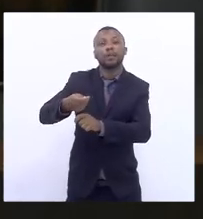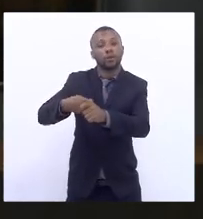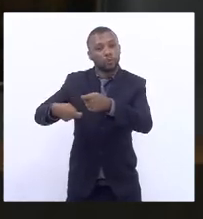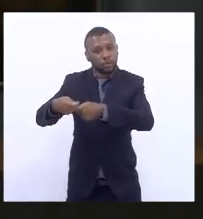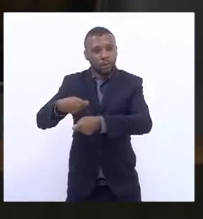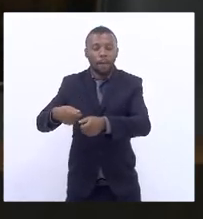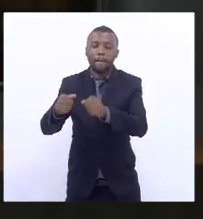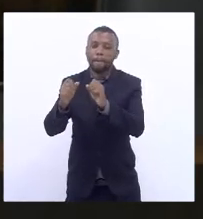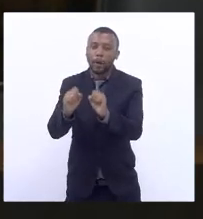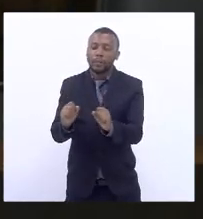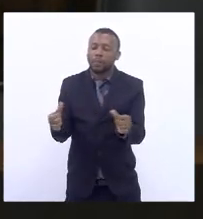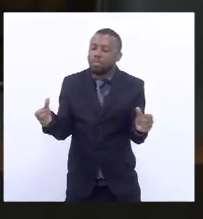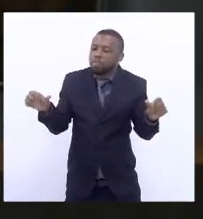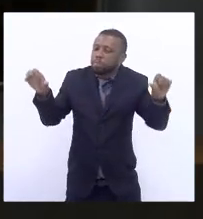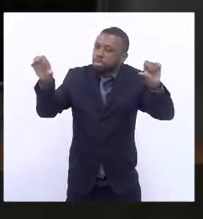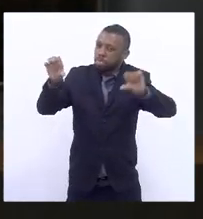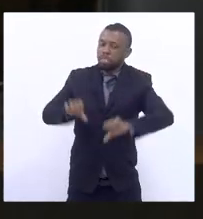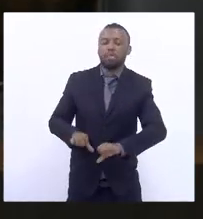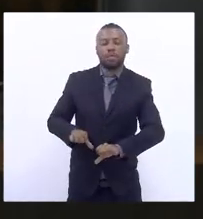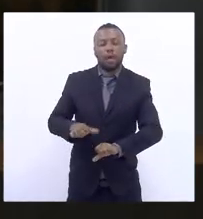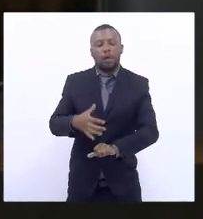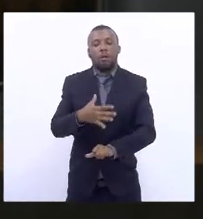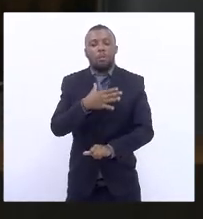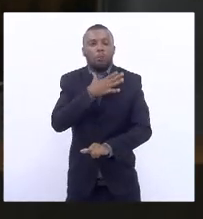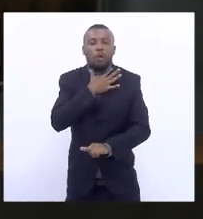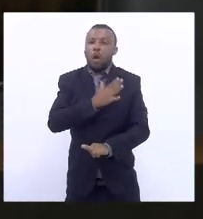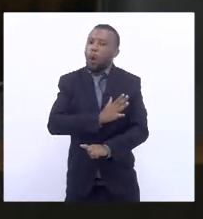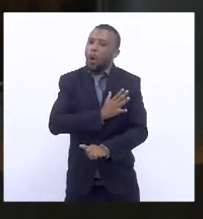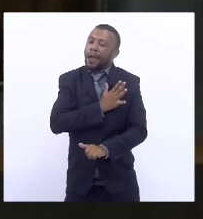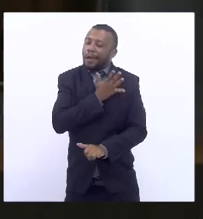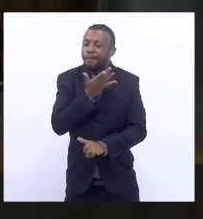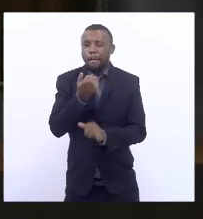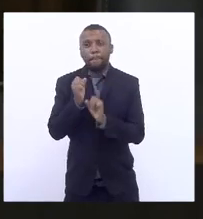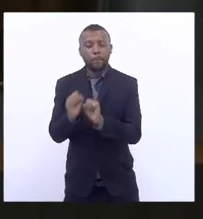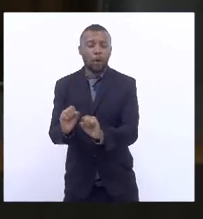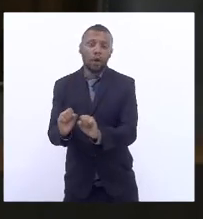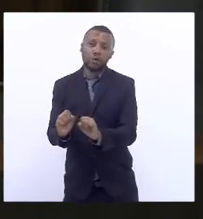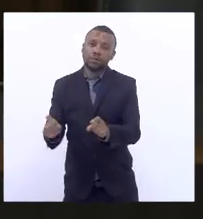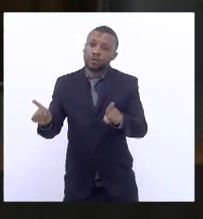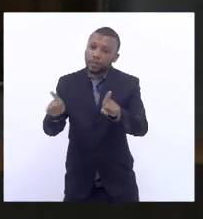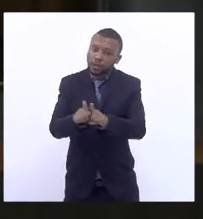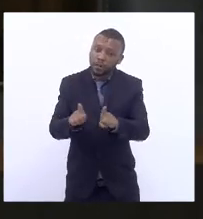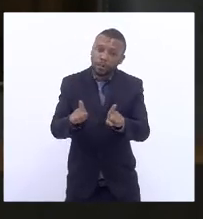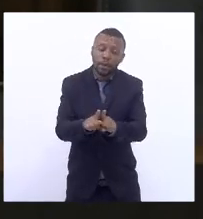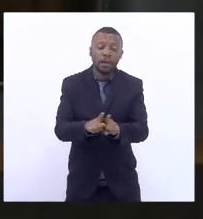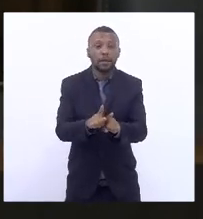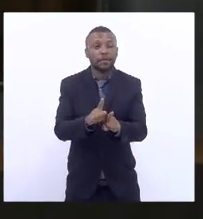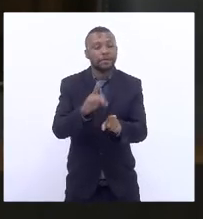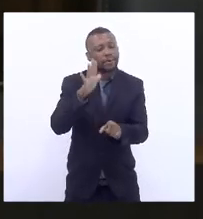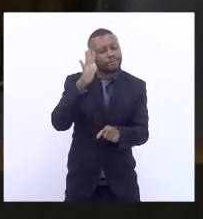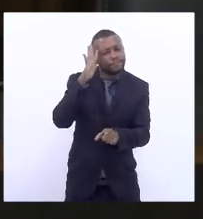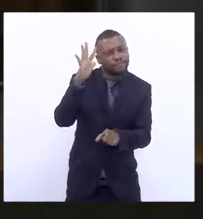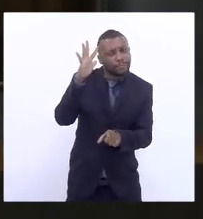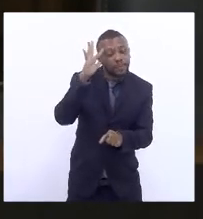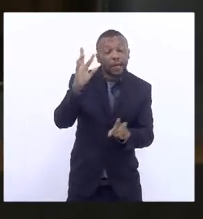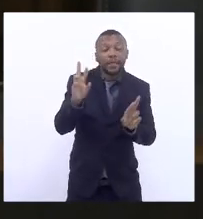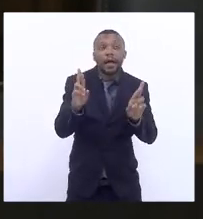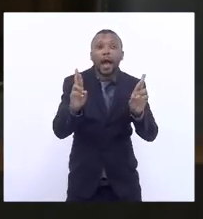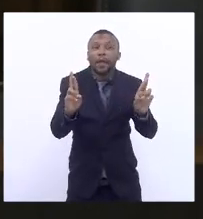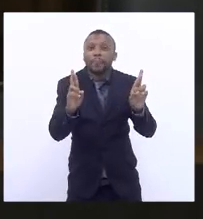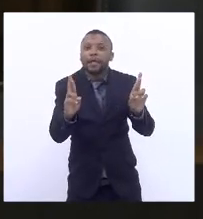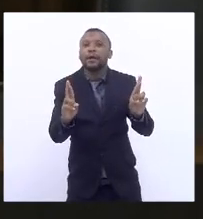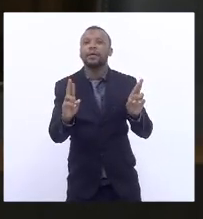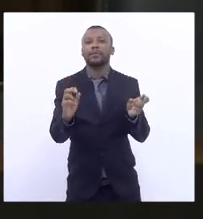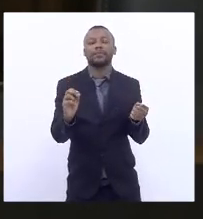ser desastrosos ou pode até, na linha da esperança, na linha